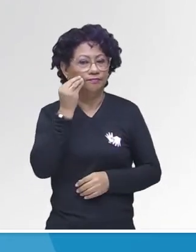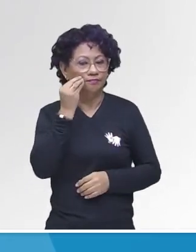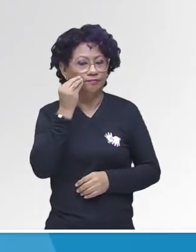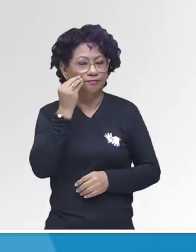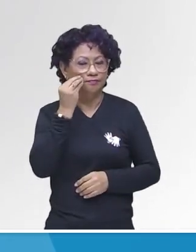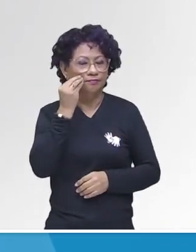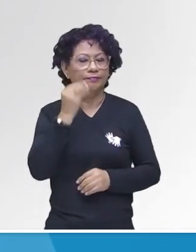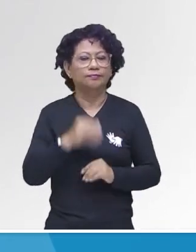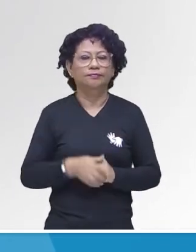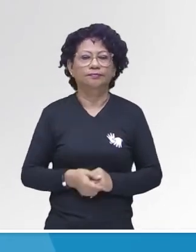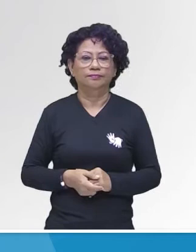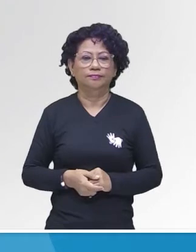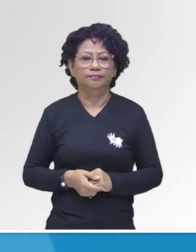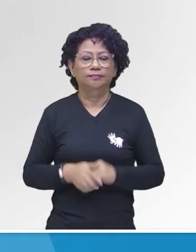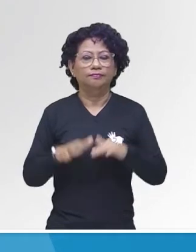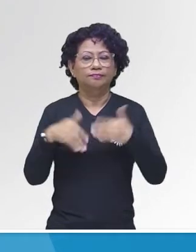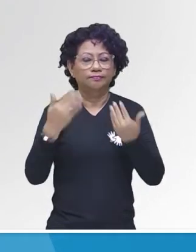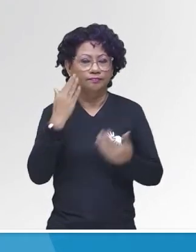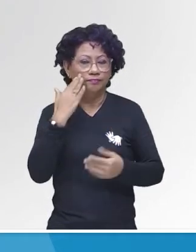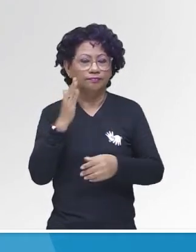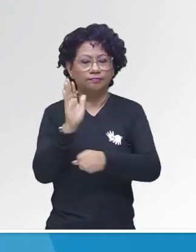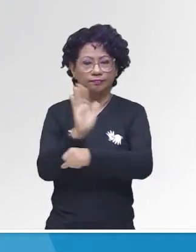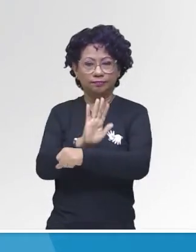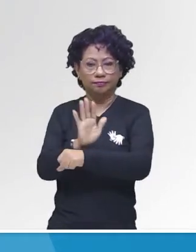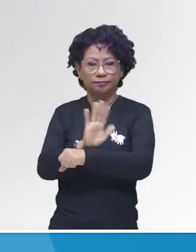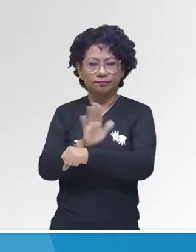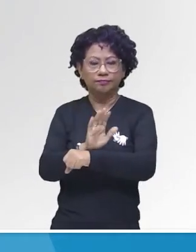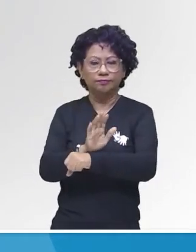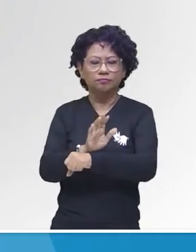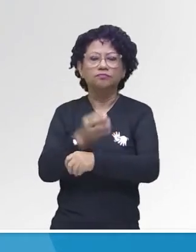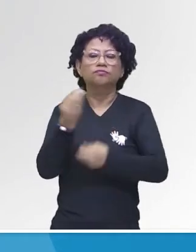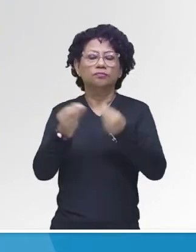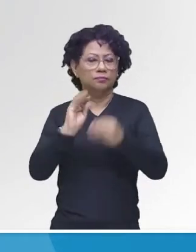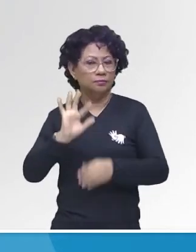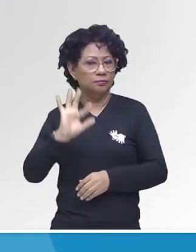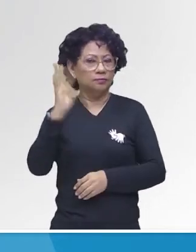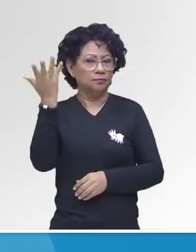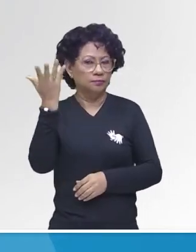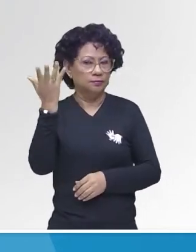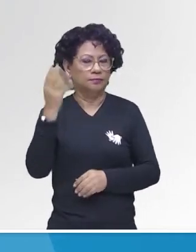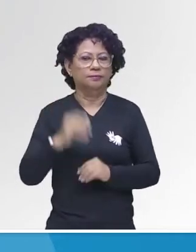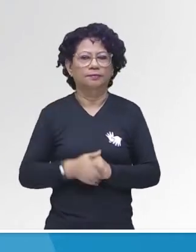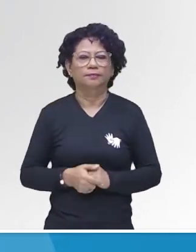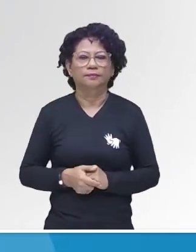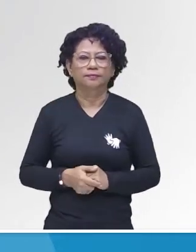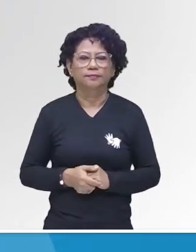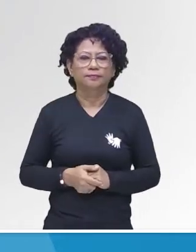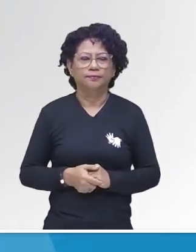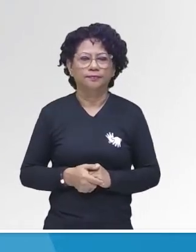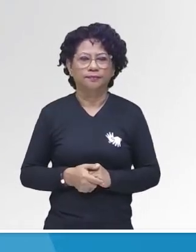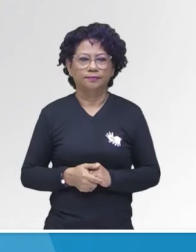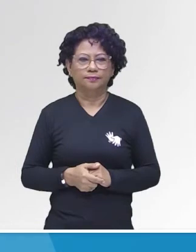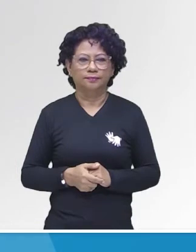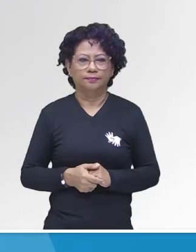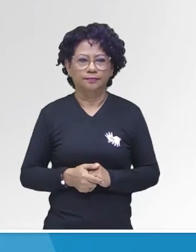bom? Vamos apresentar aqui um pequeno vídeo mostrando exatamente essa definição. Vamos lá.